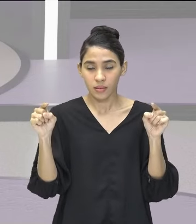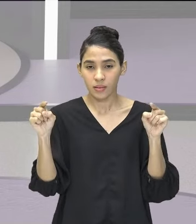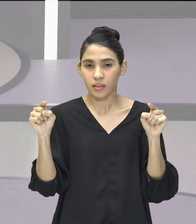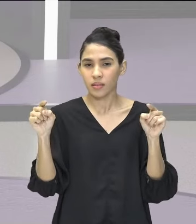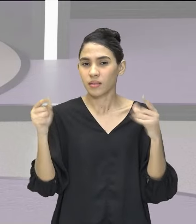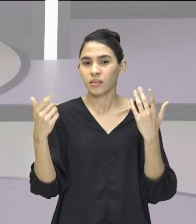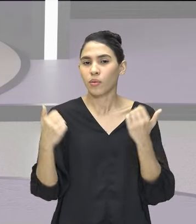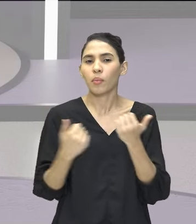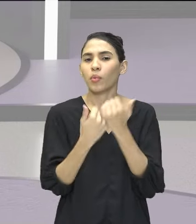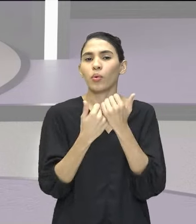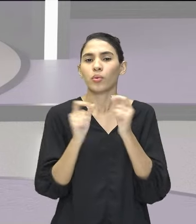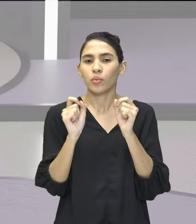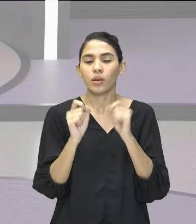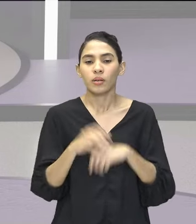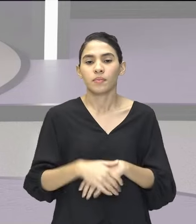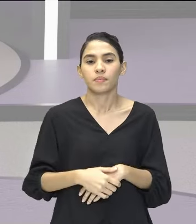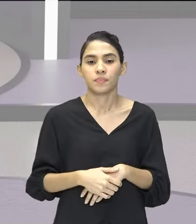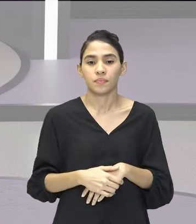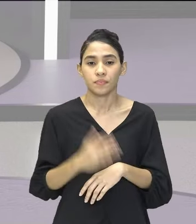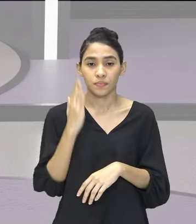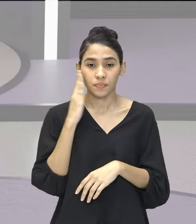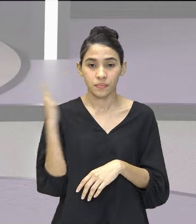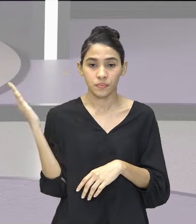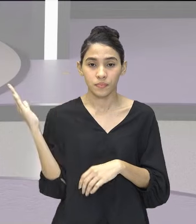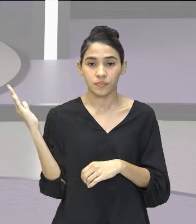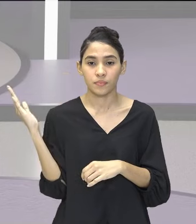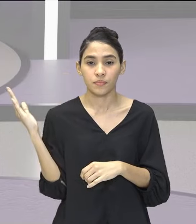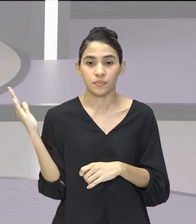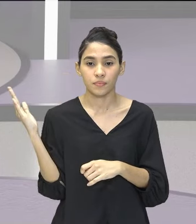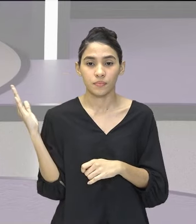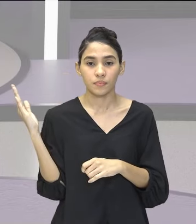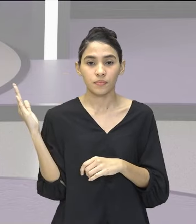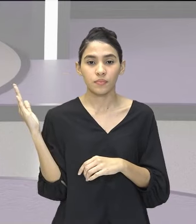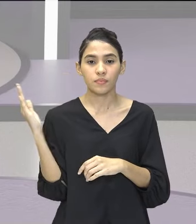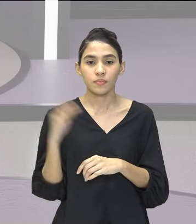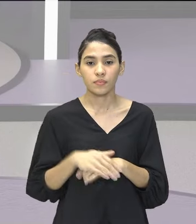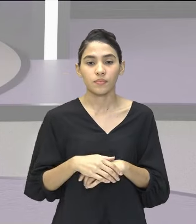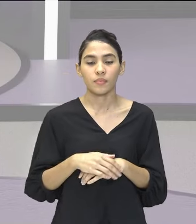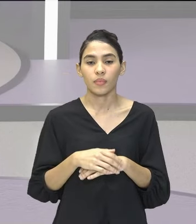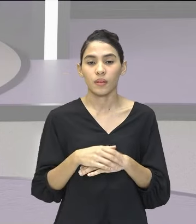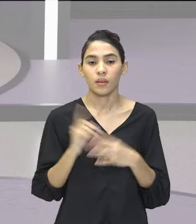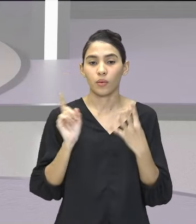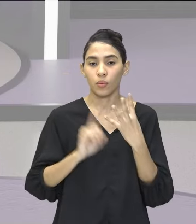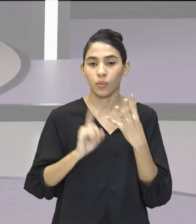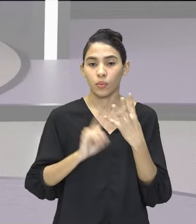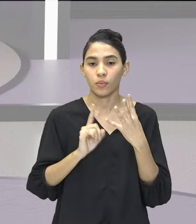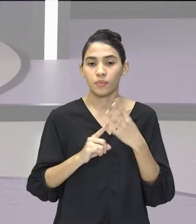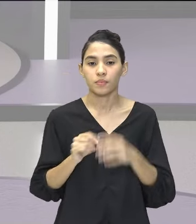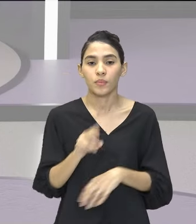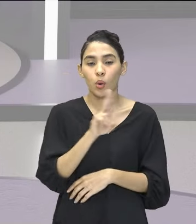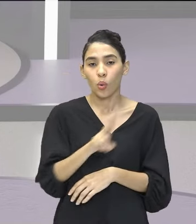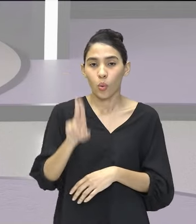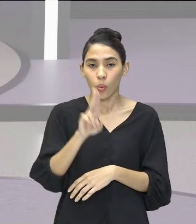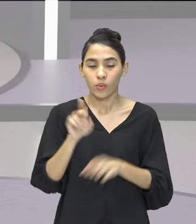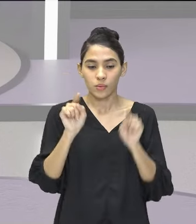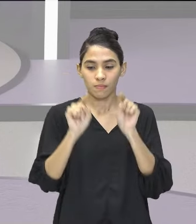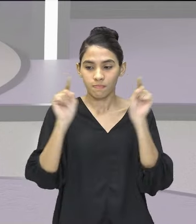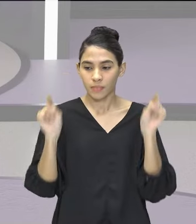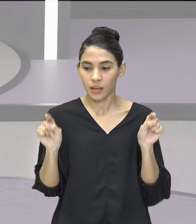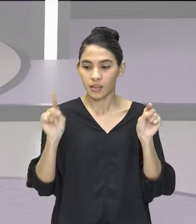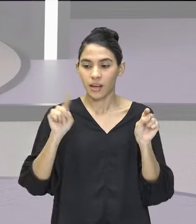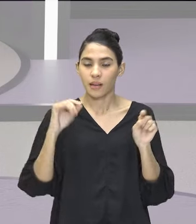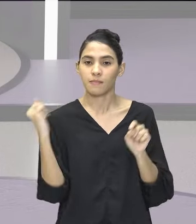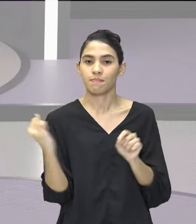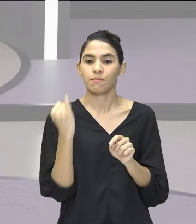a quarta aí, propriedade, vamos lá retomar a leitura juntos? Ó, a quarta propriedade, o uso de parênteses é de